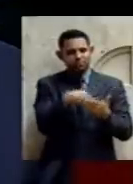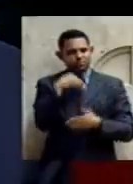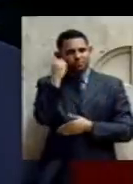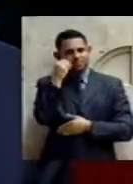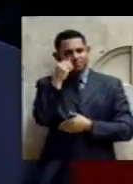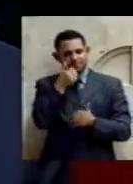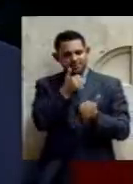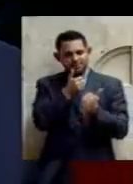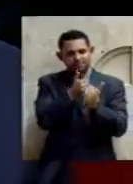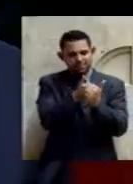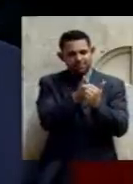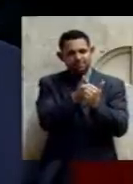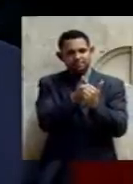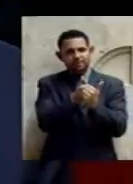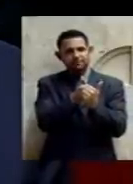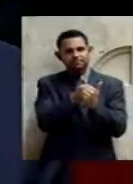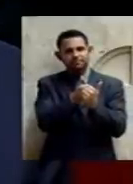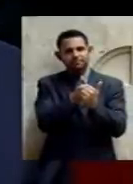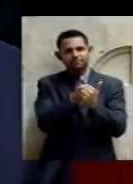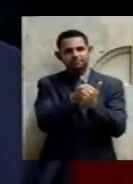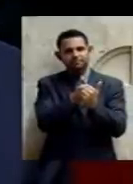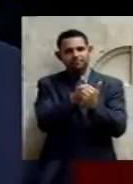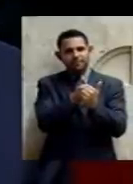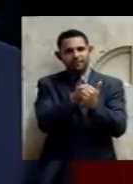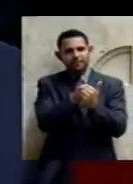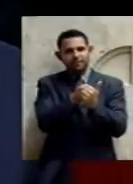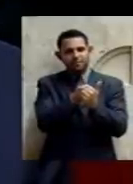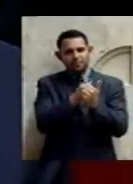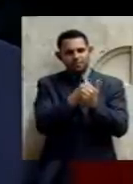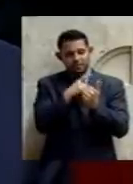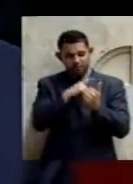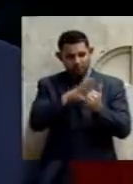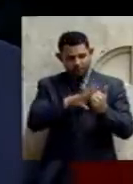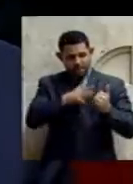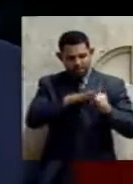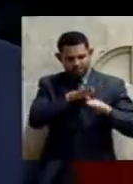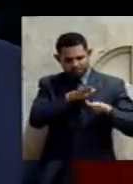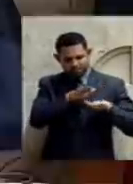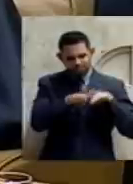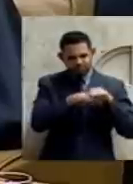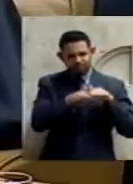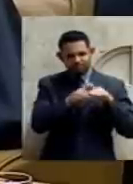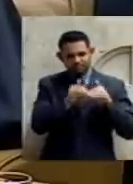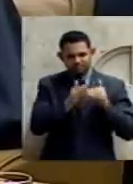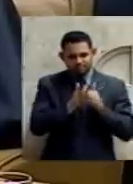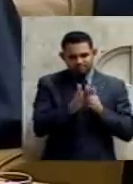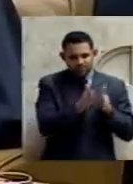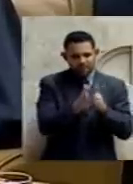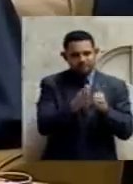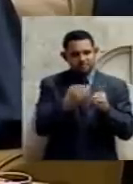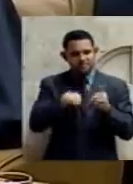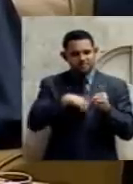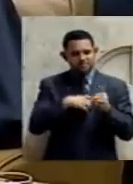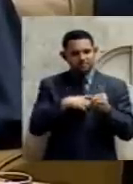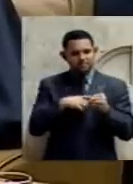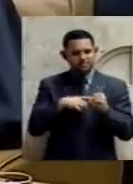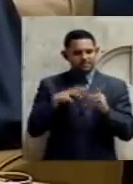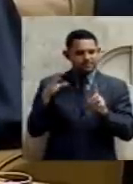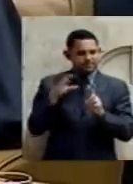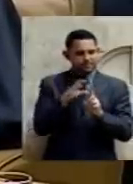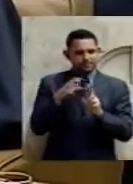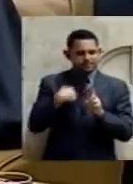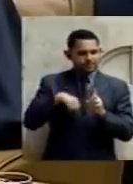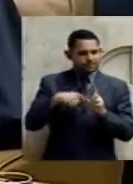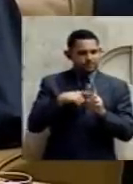experimenta, ao se aproximar do altar, com vacilante passo, aquela sagrada perturbação que o acompanhou